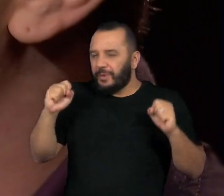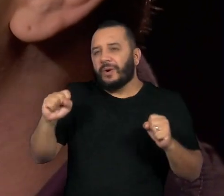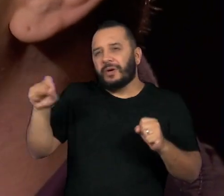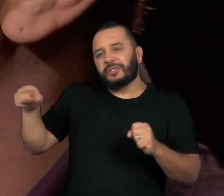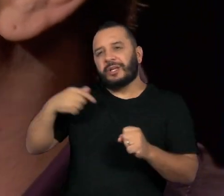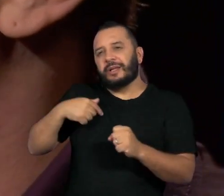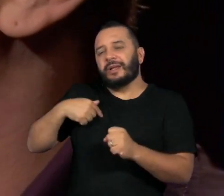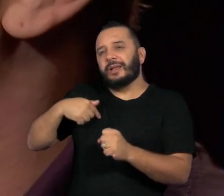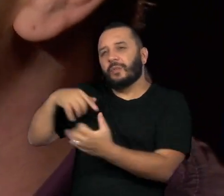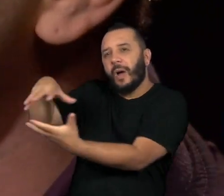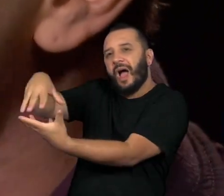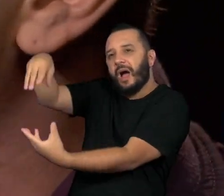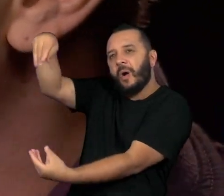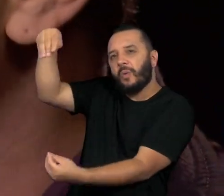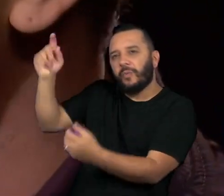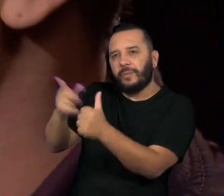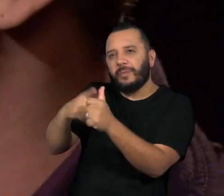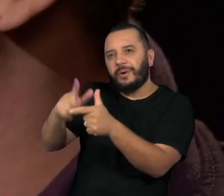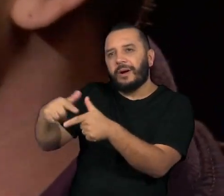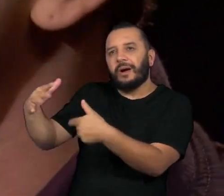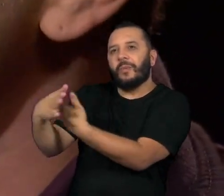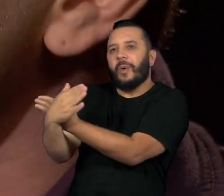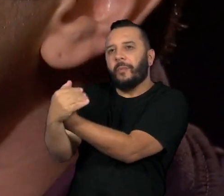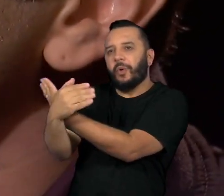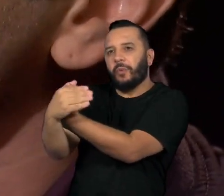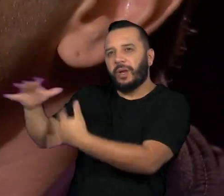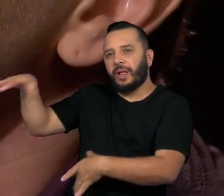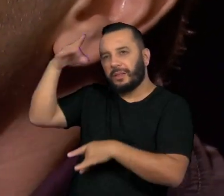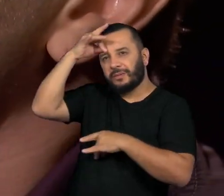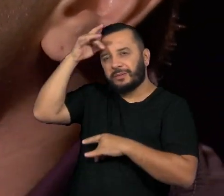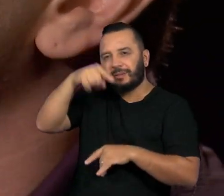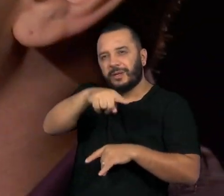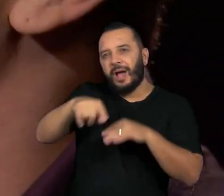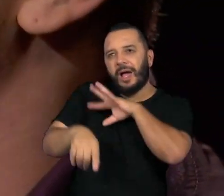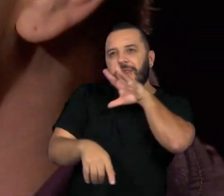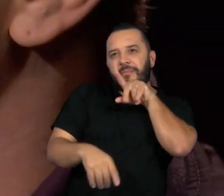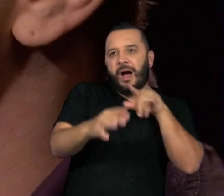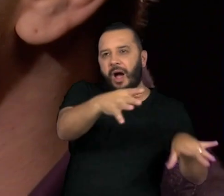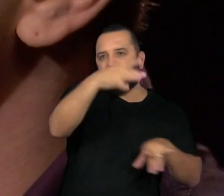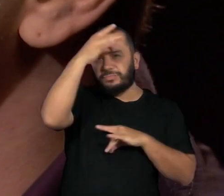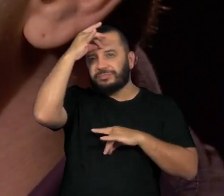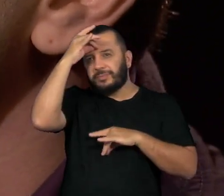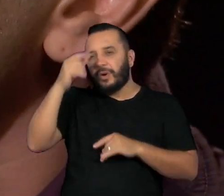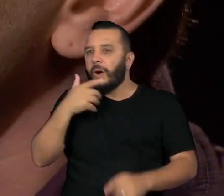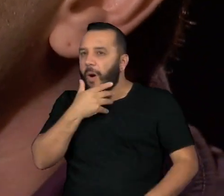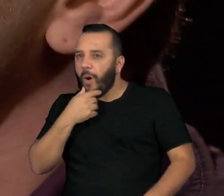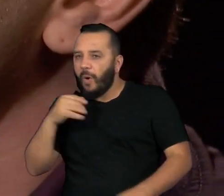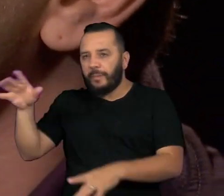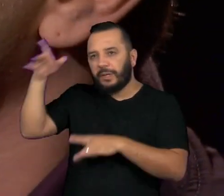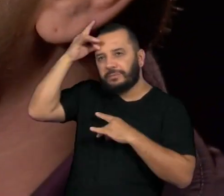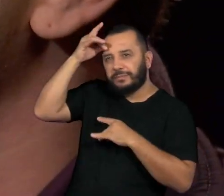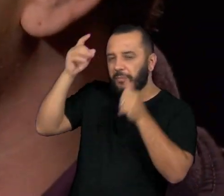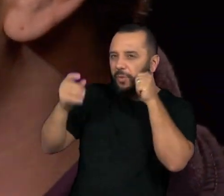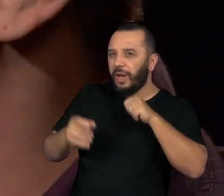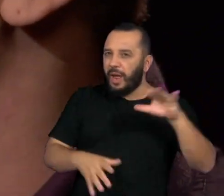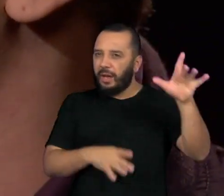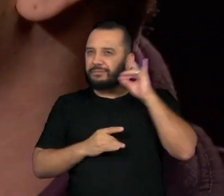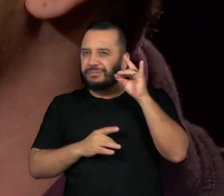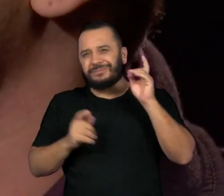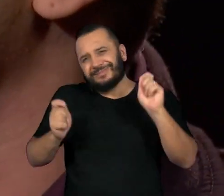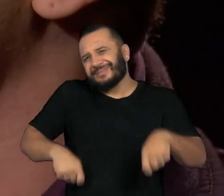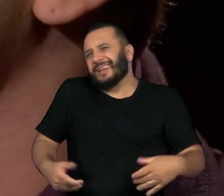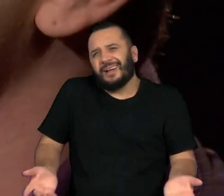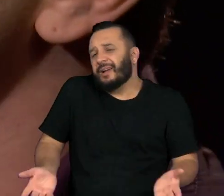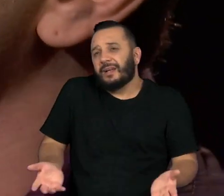uma borboleta, uma árvore, um animal, homens e mulheres, podem ser tantas coisas. E eu acredito